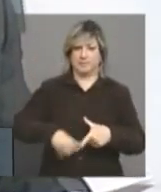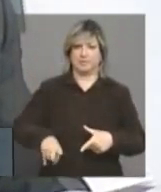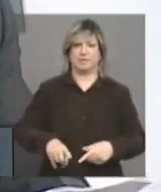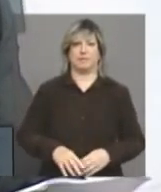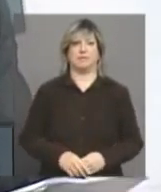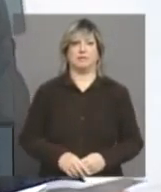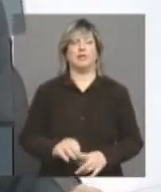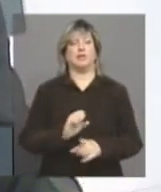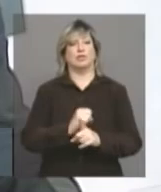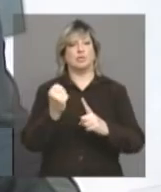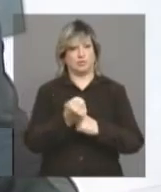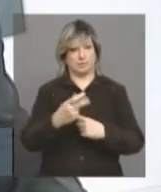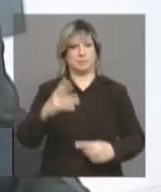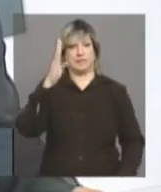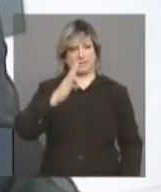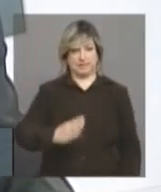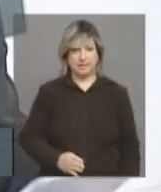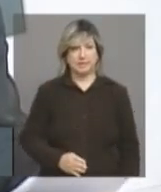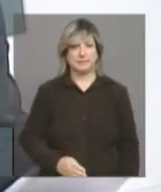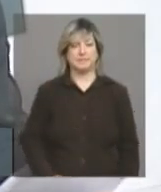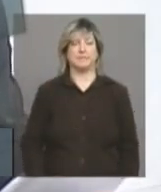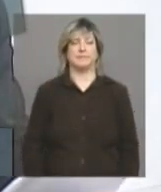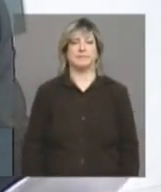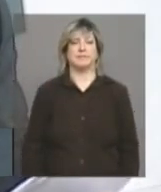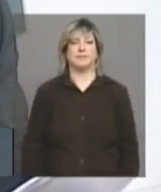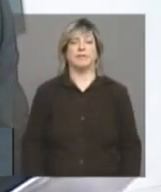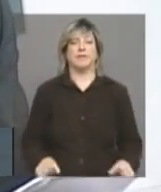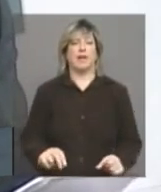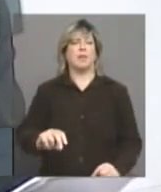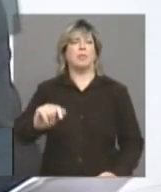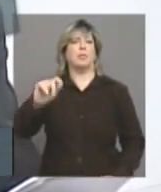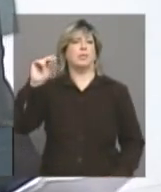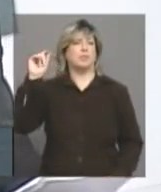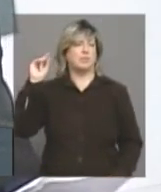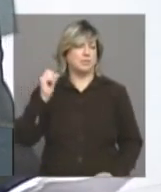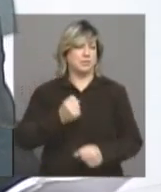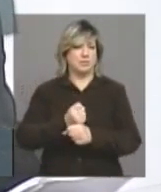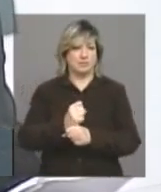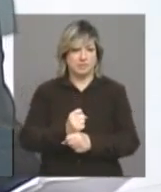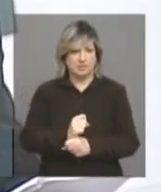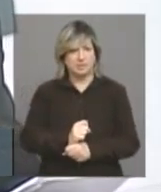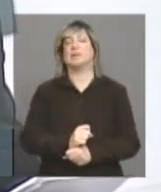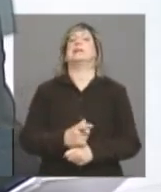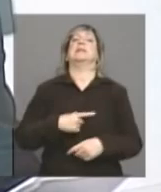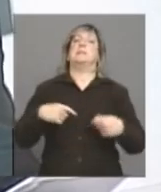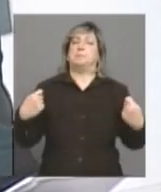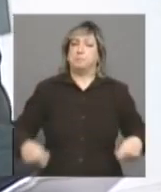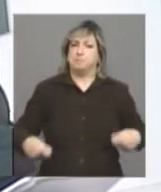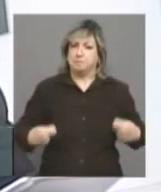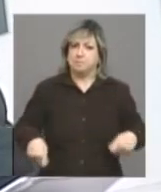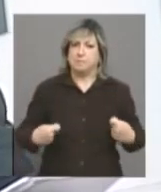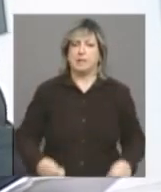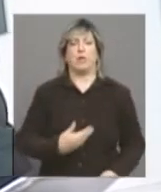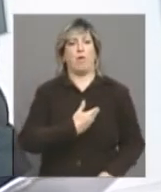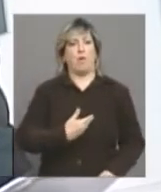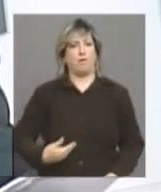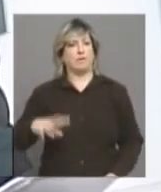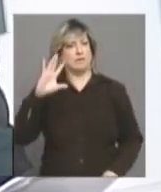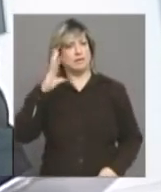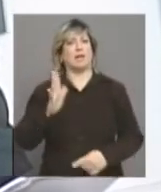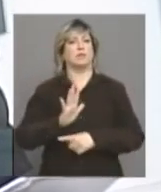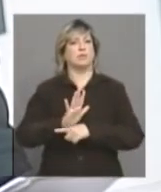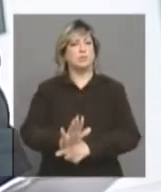da sociedade brasileira, que há décadas demanda uma ação incisiva do poder público no